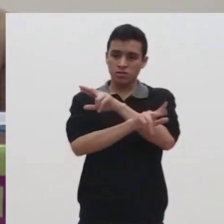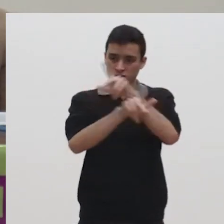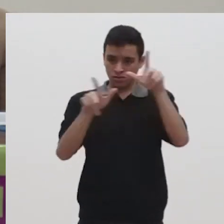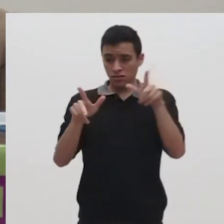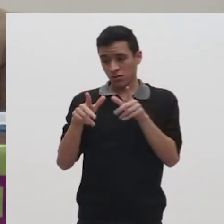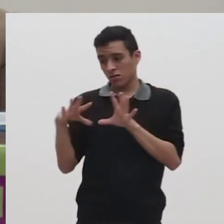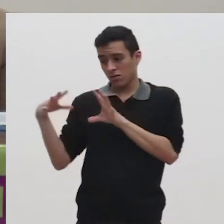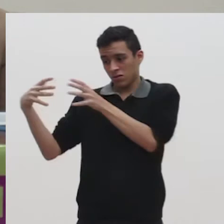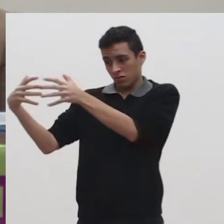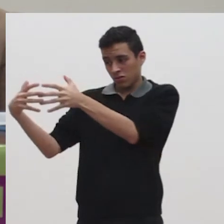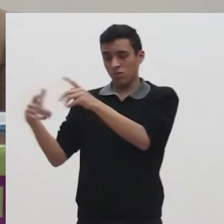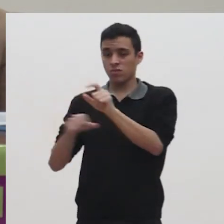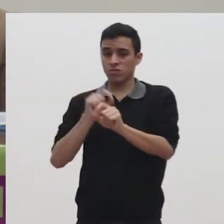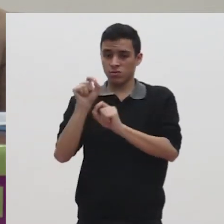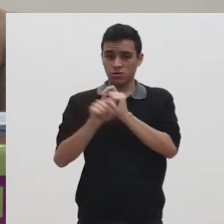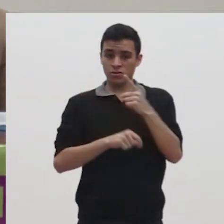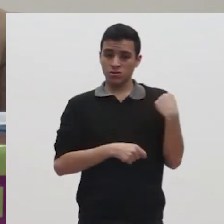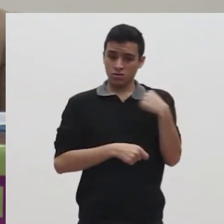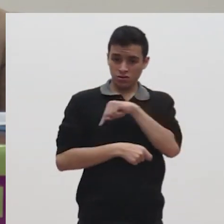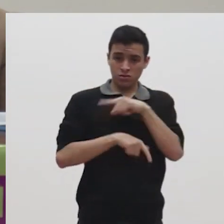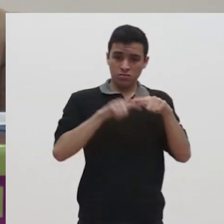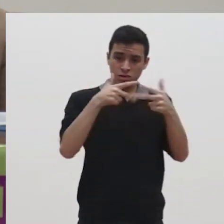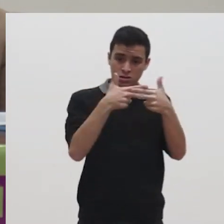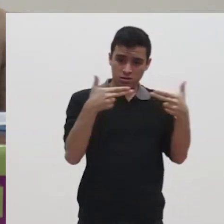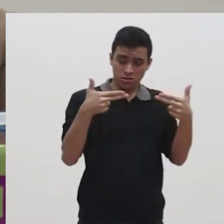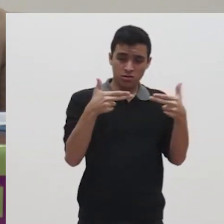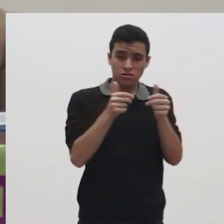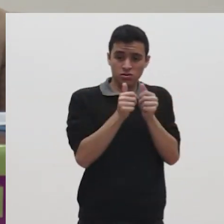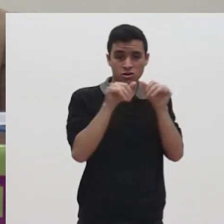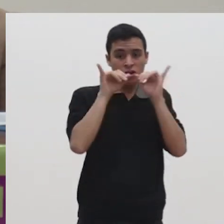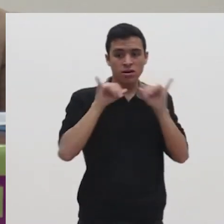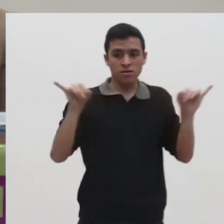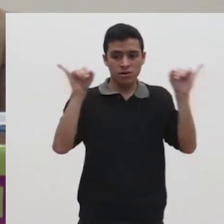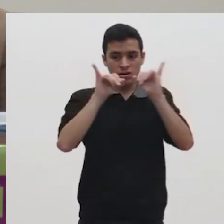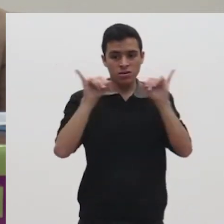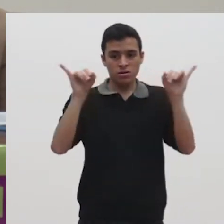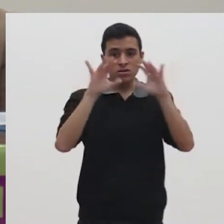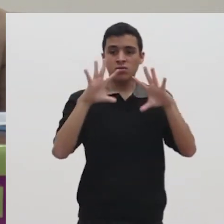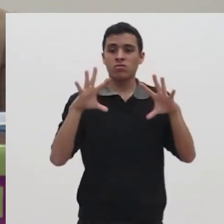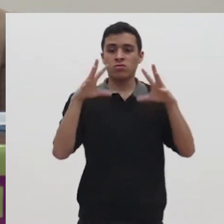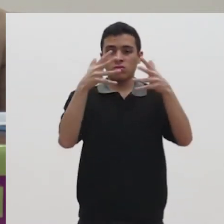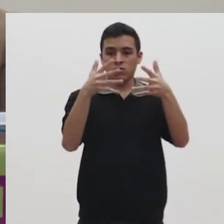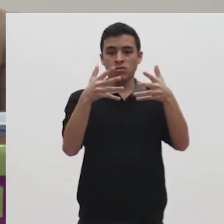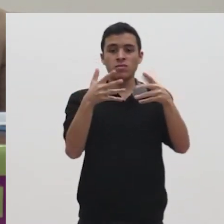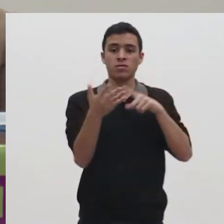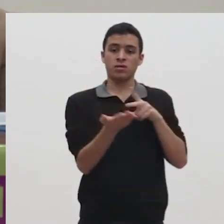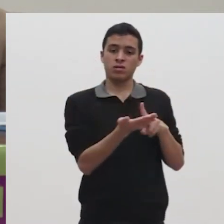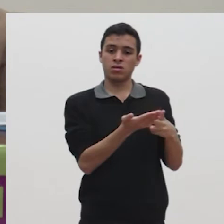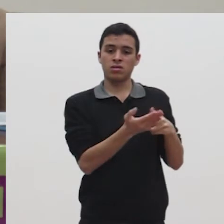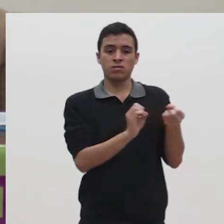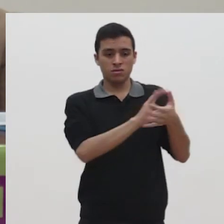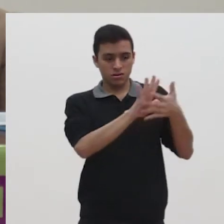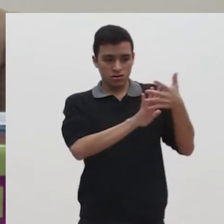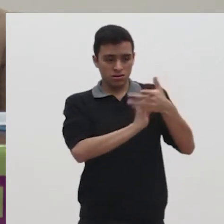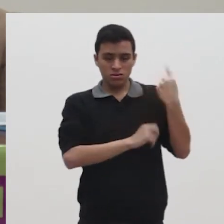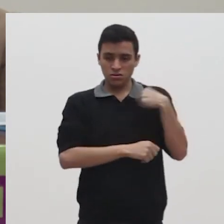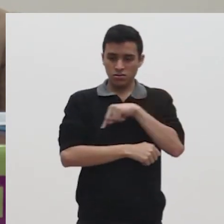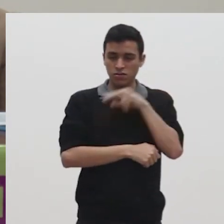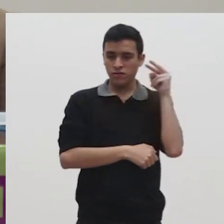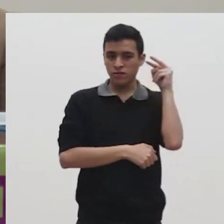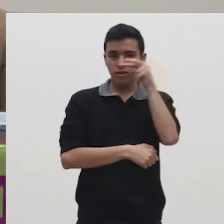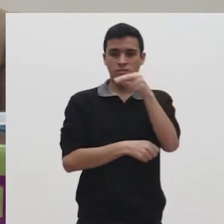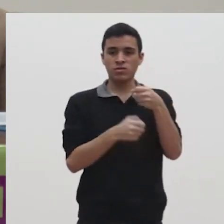com relação aos adversários, é o seguinte: o nosso material de campanha todo está com tradução em Libras. Quando nós